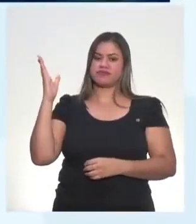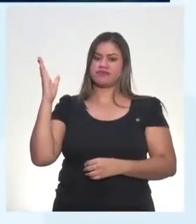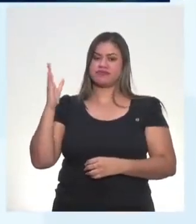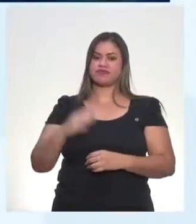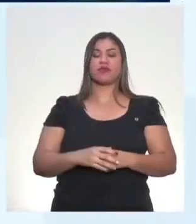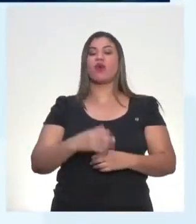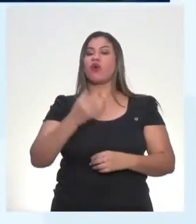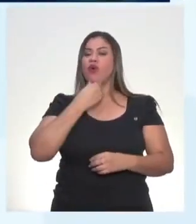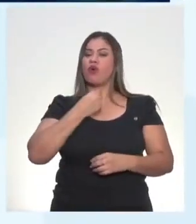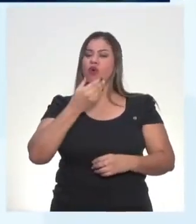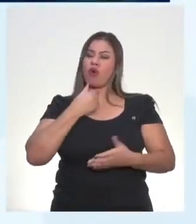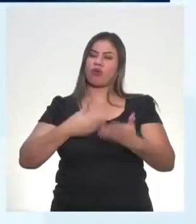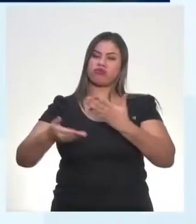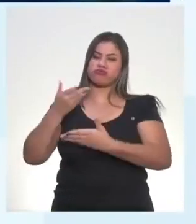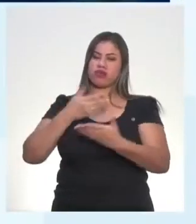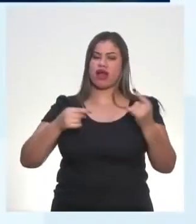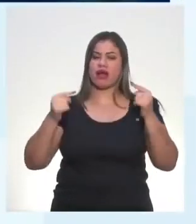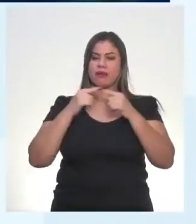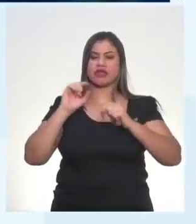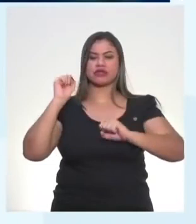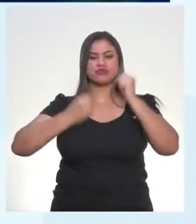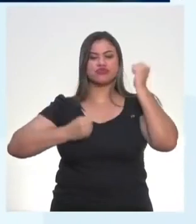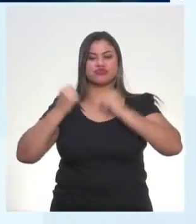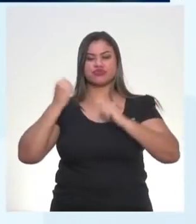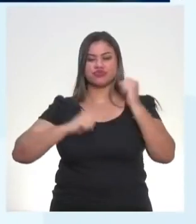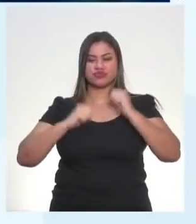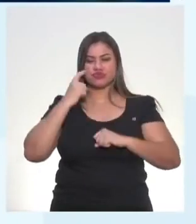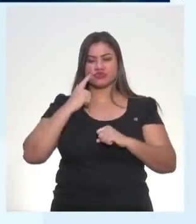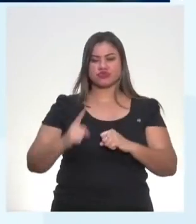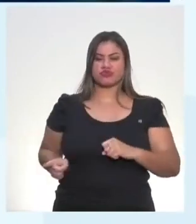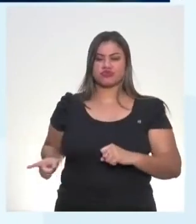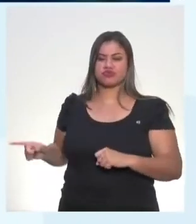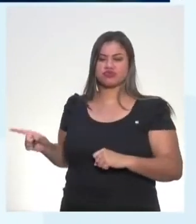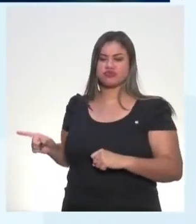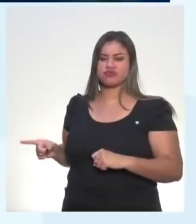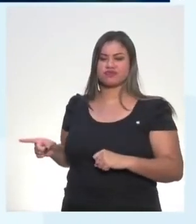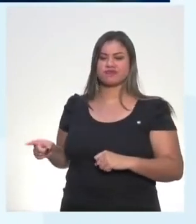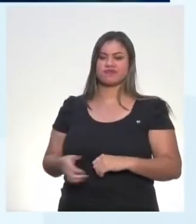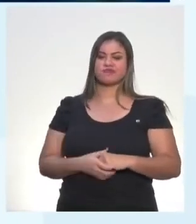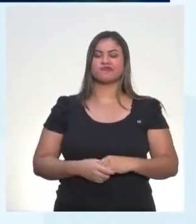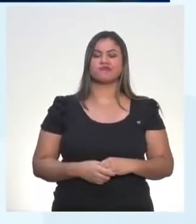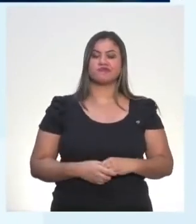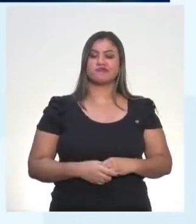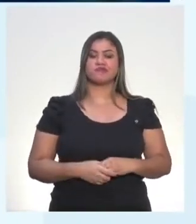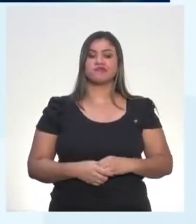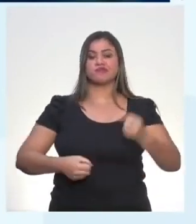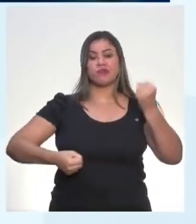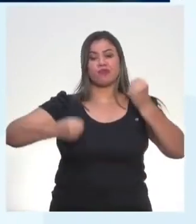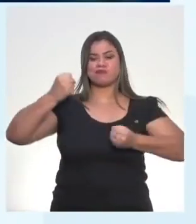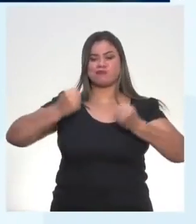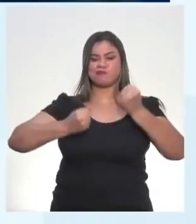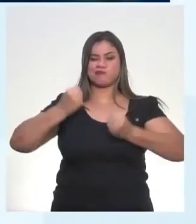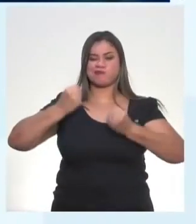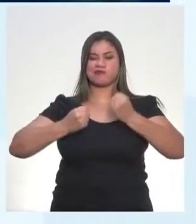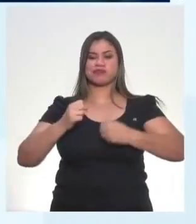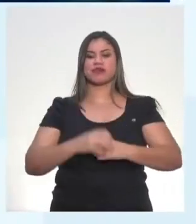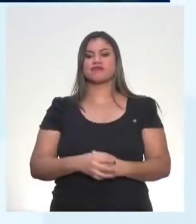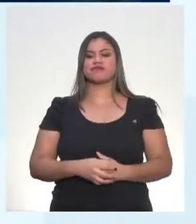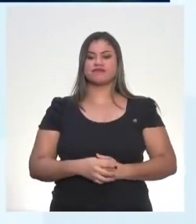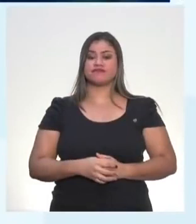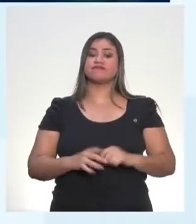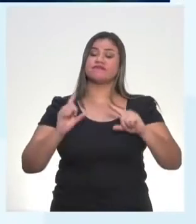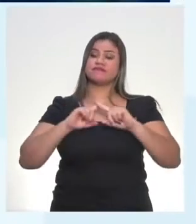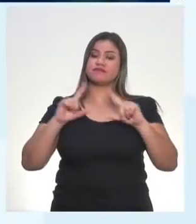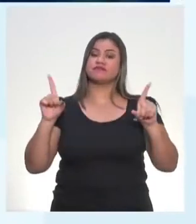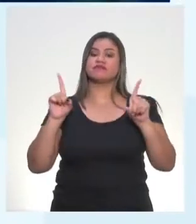do homem, né, são as indústrias, os gases poluentes liberados pela indústria, os carros, mas a gente também